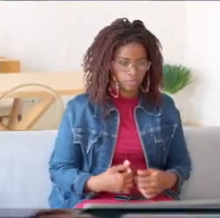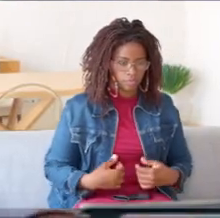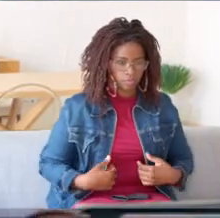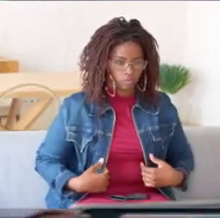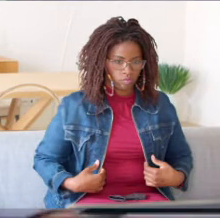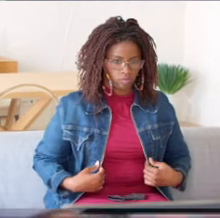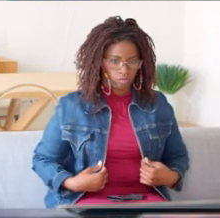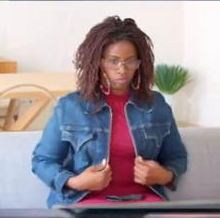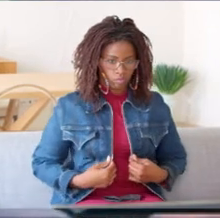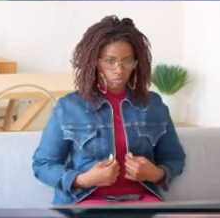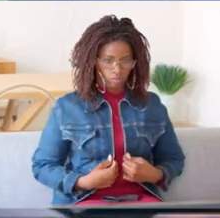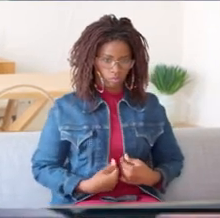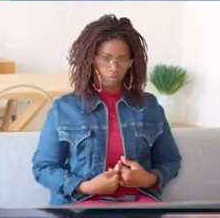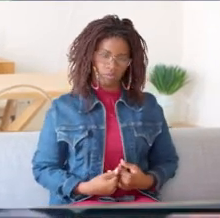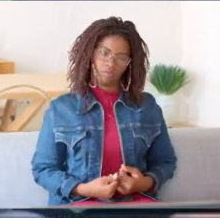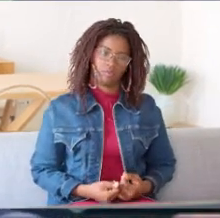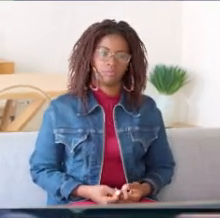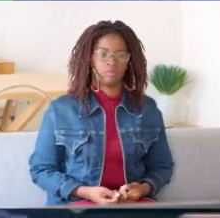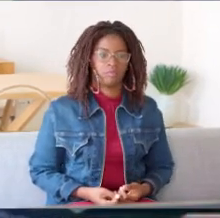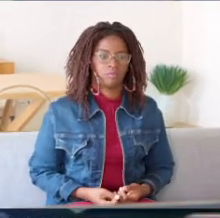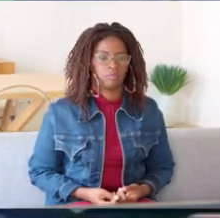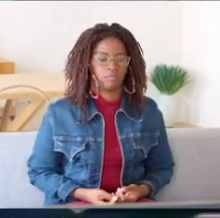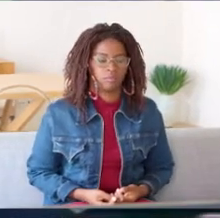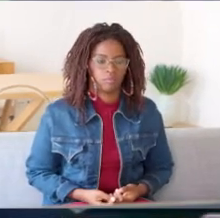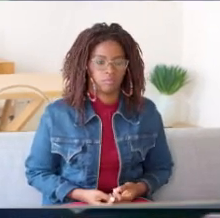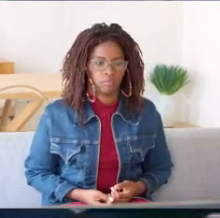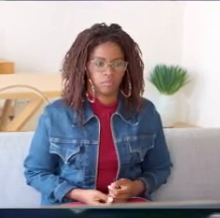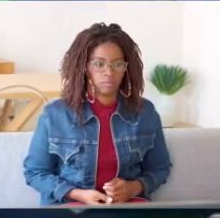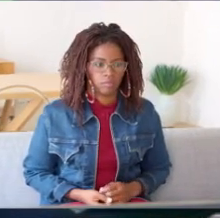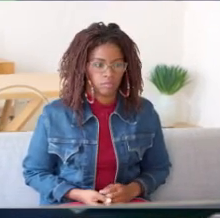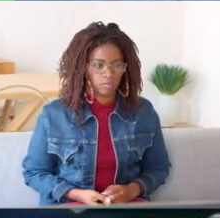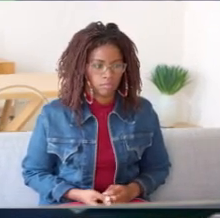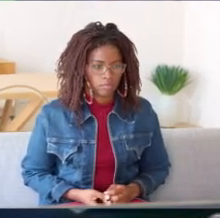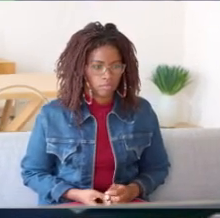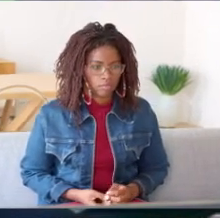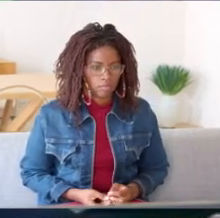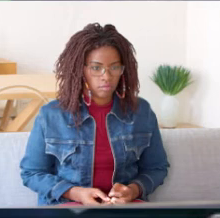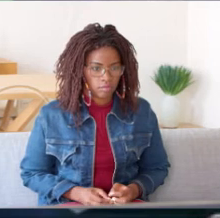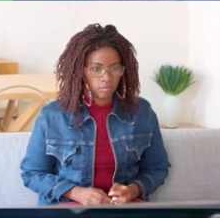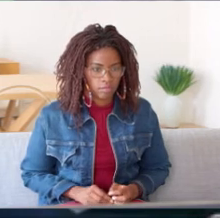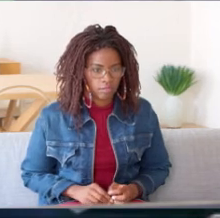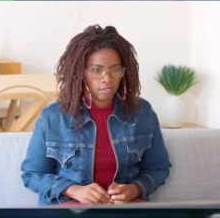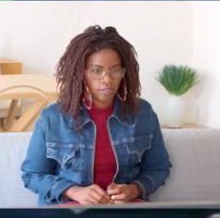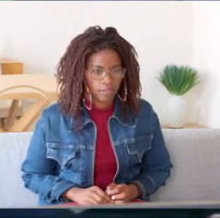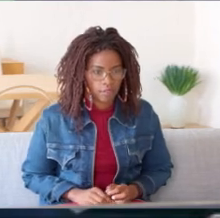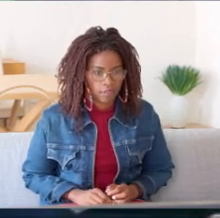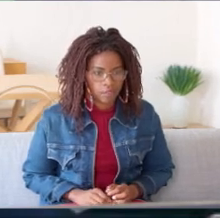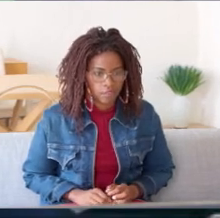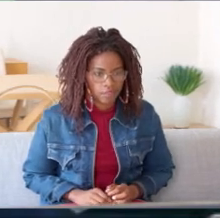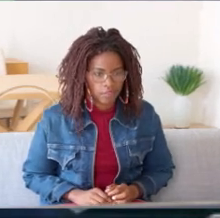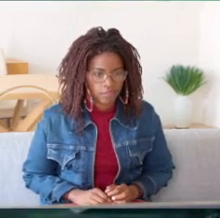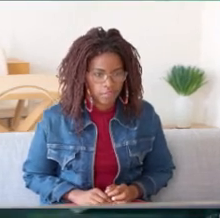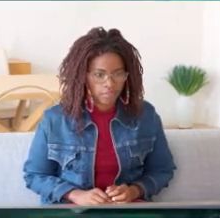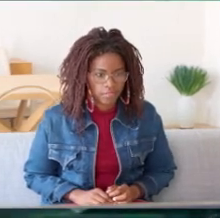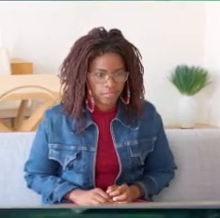tá jogando ele vai ter muitas dificuldades que o Fluminense tem compromisso importante e na Colômbia contra o millonarios em Bogotá pela fase inicial da Libertadores